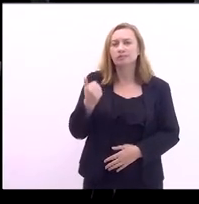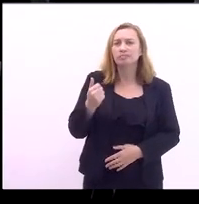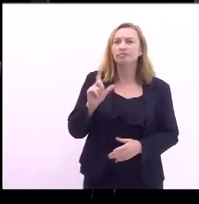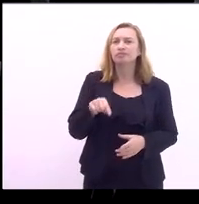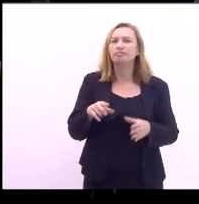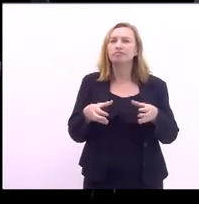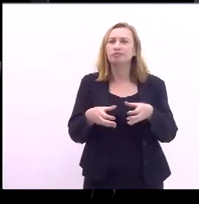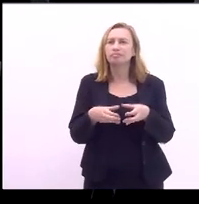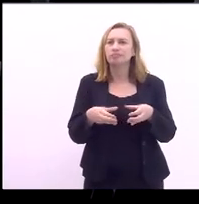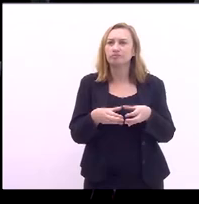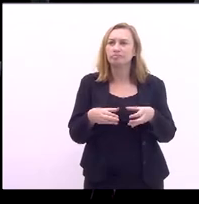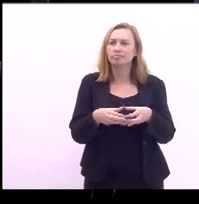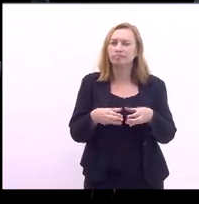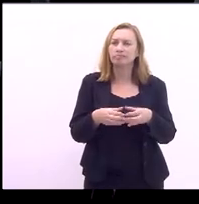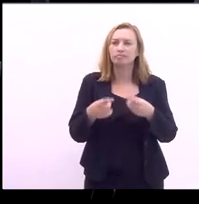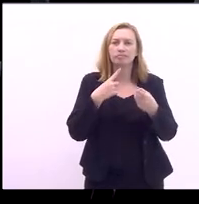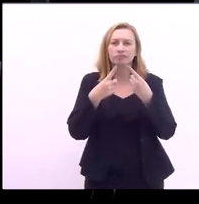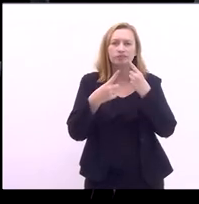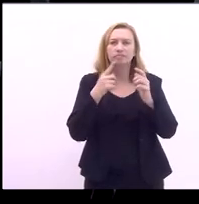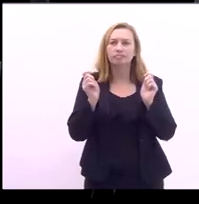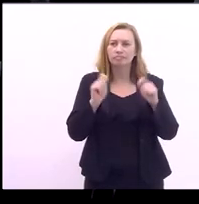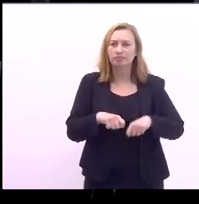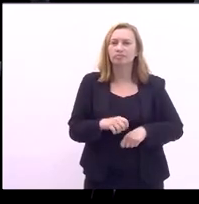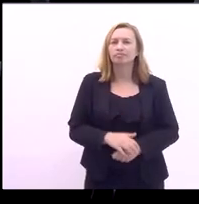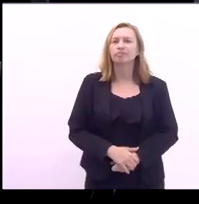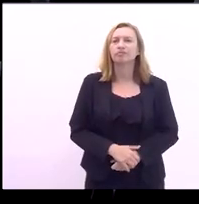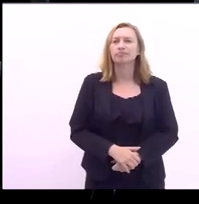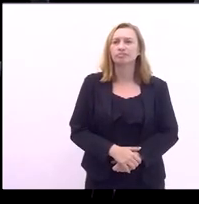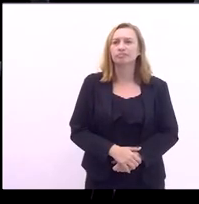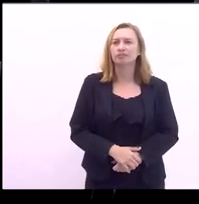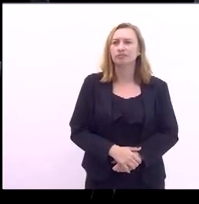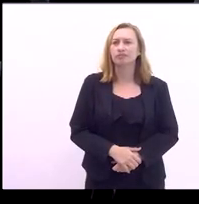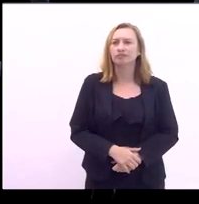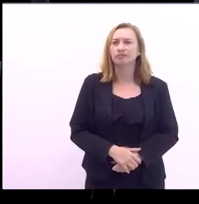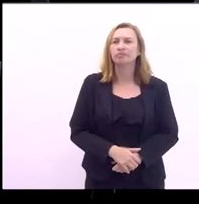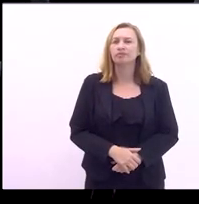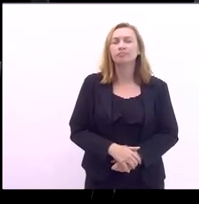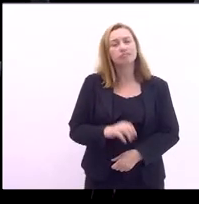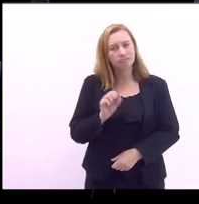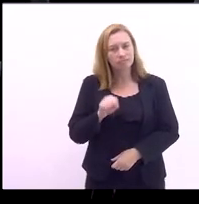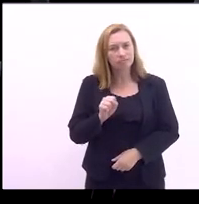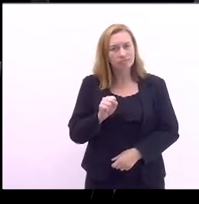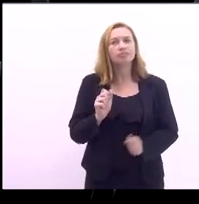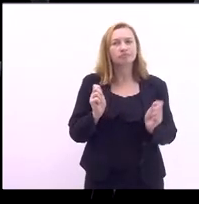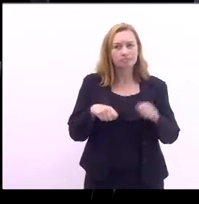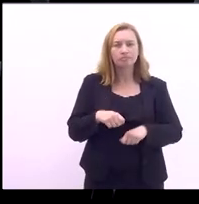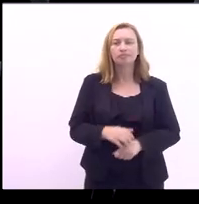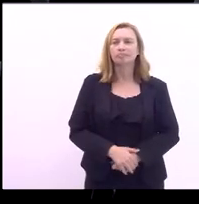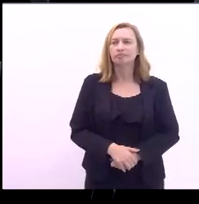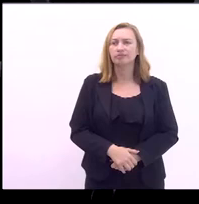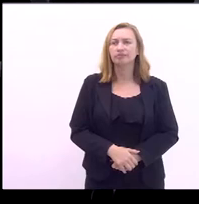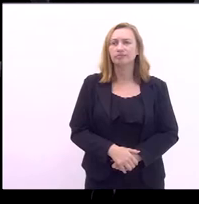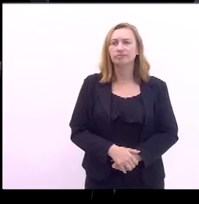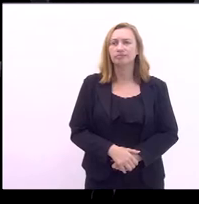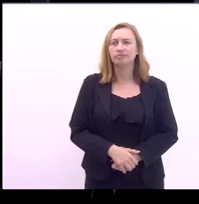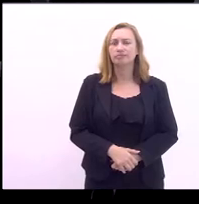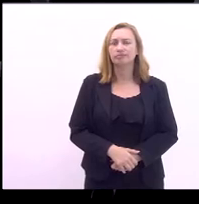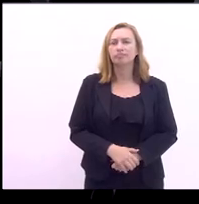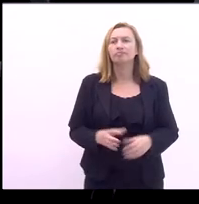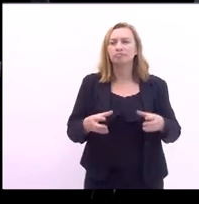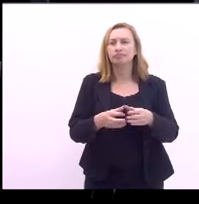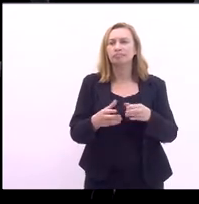comissão onde o debate é possível. Tem sido possível o debate na comissão de